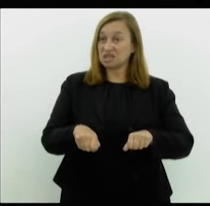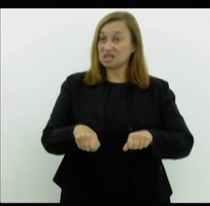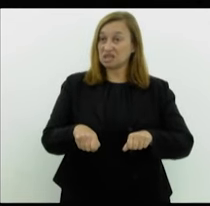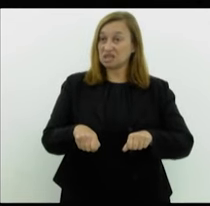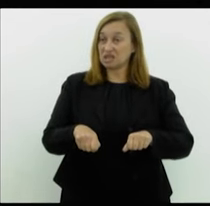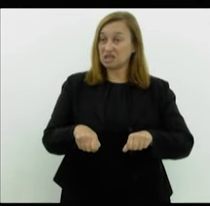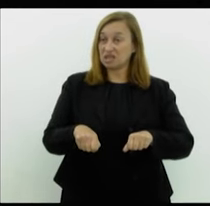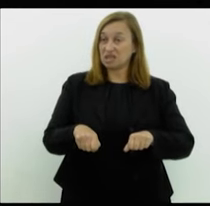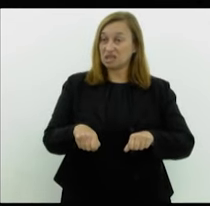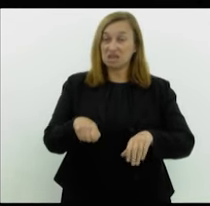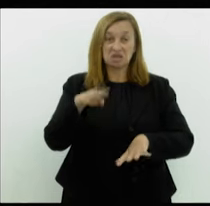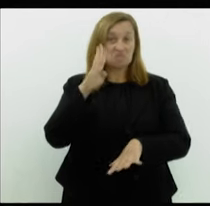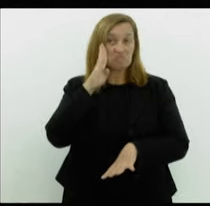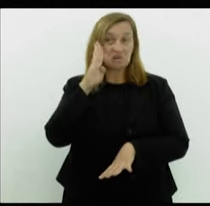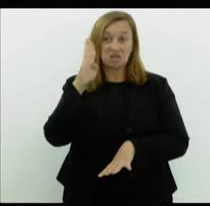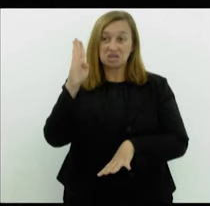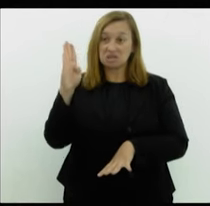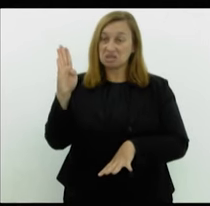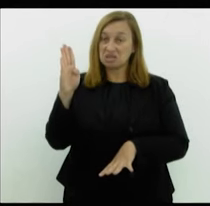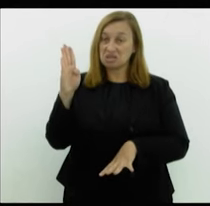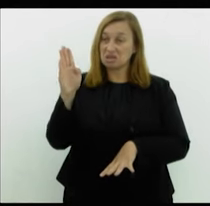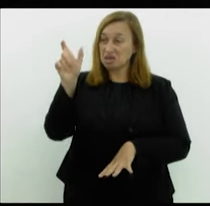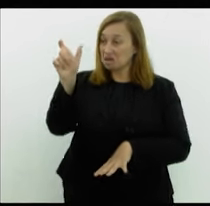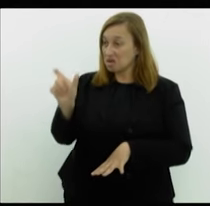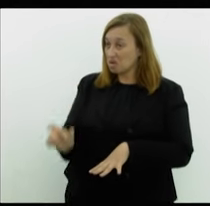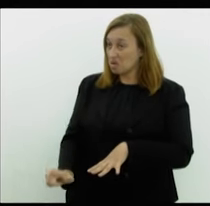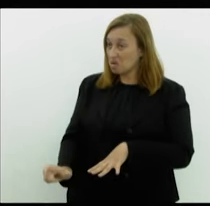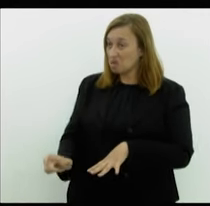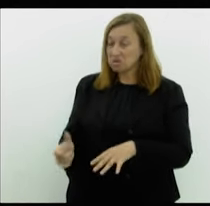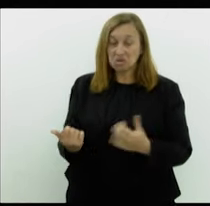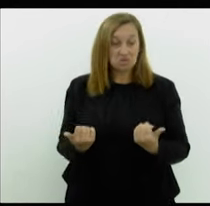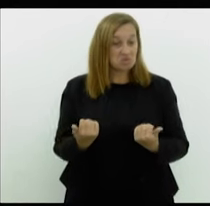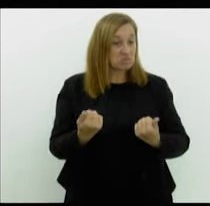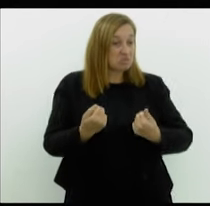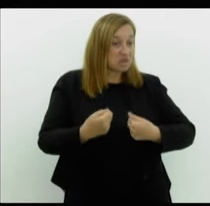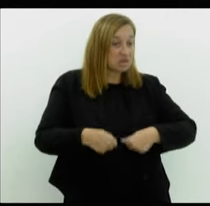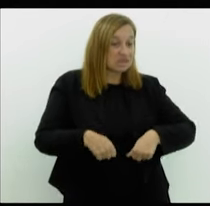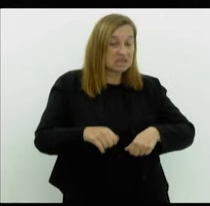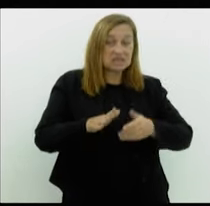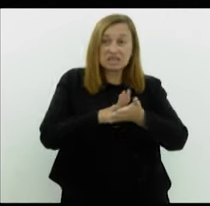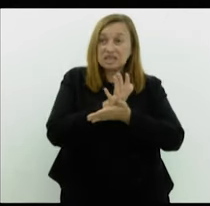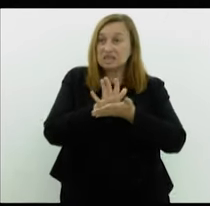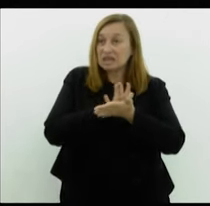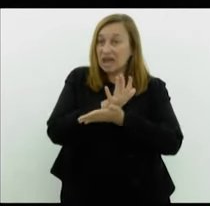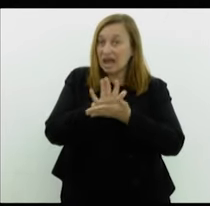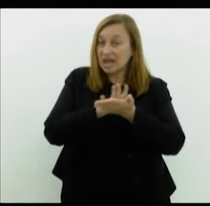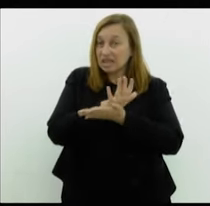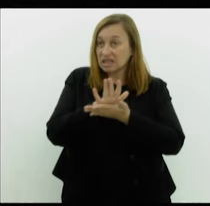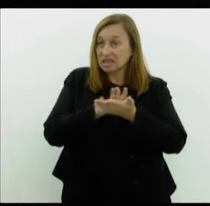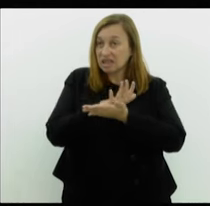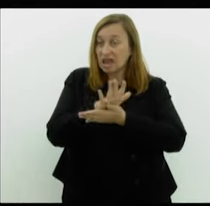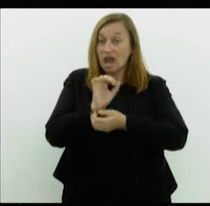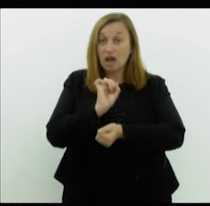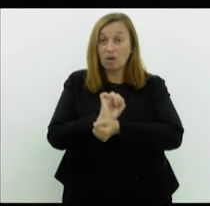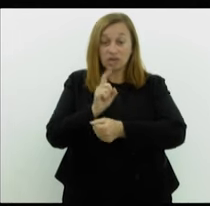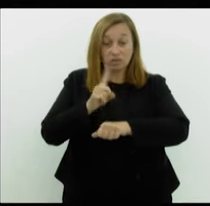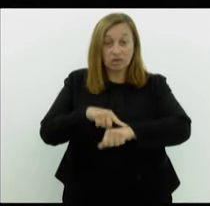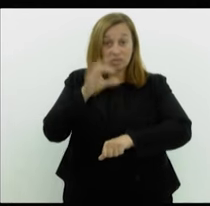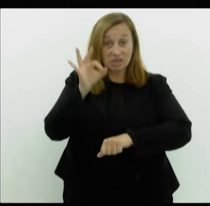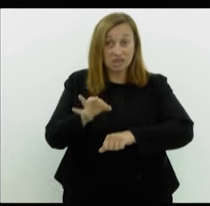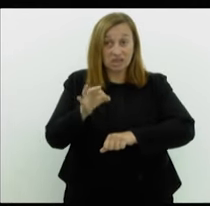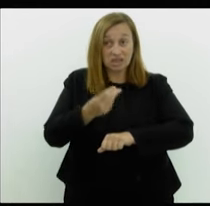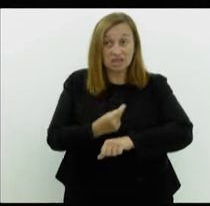e sem benefícios. É isso que precisa ser contado para a sociedade brasileira.